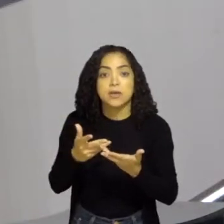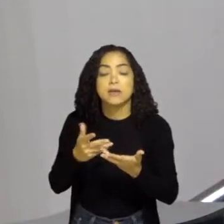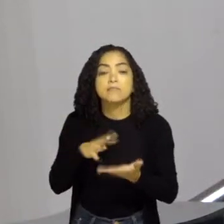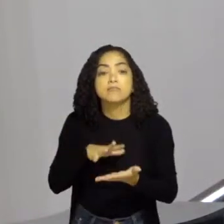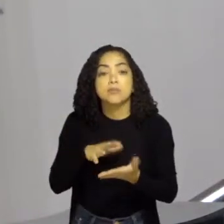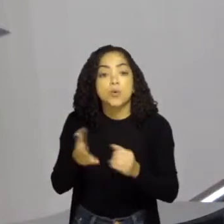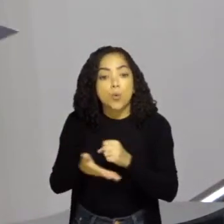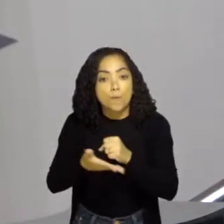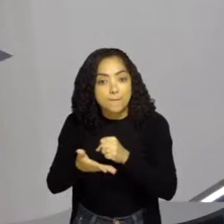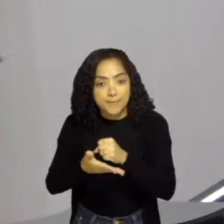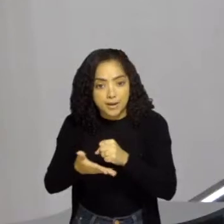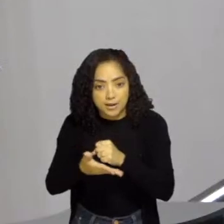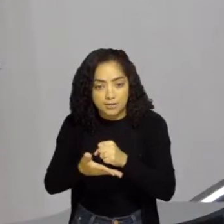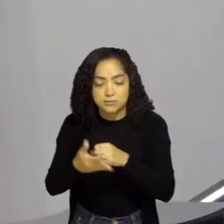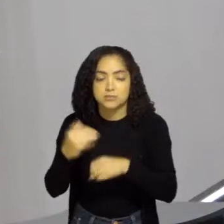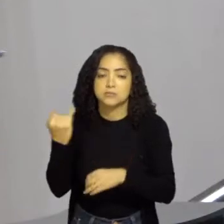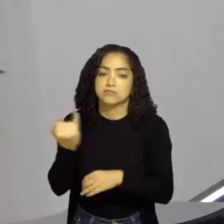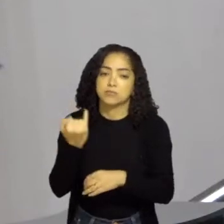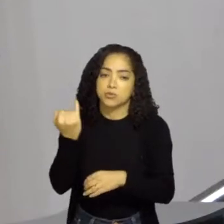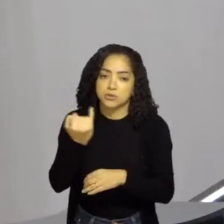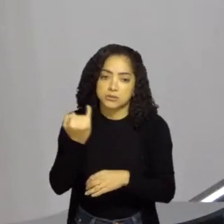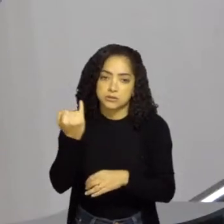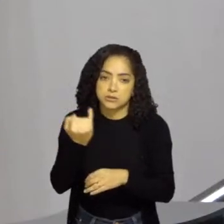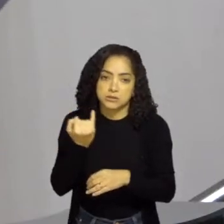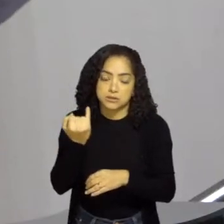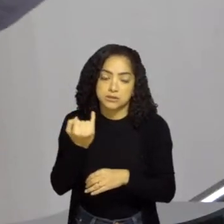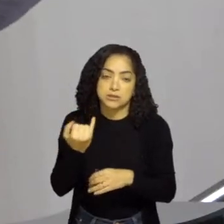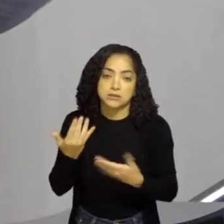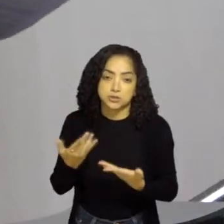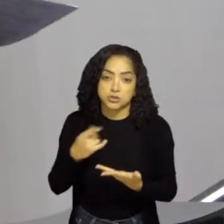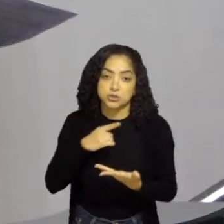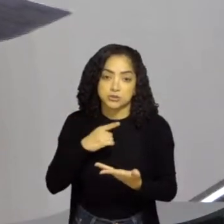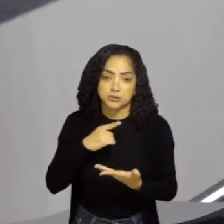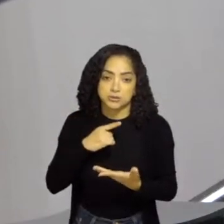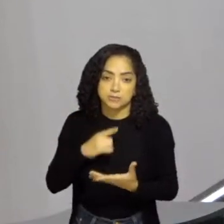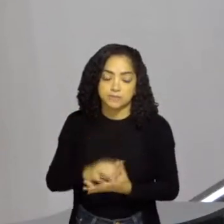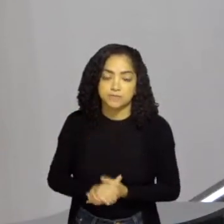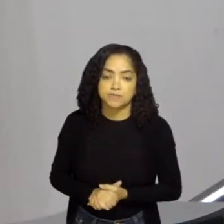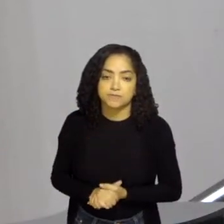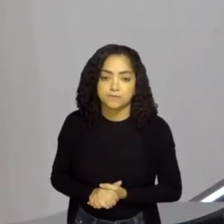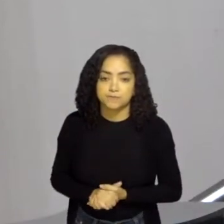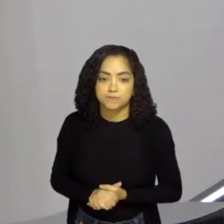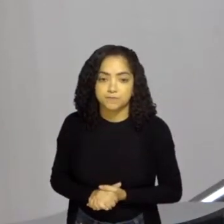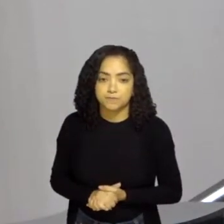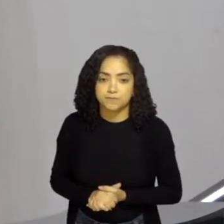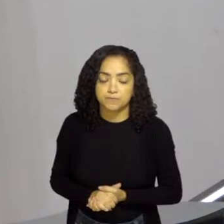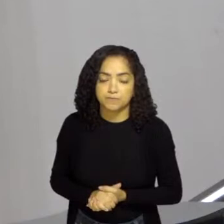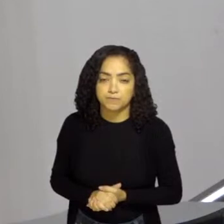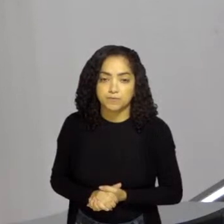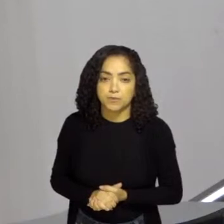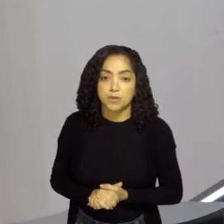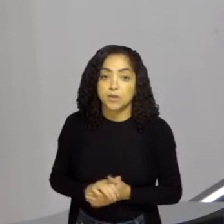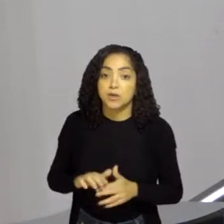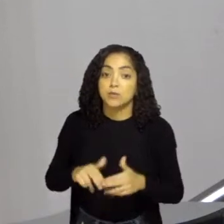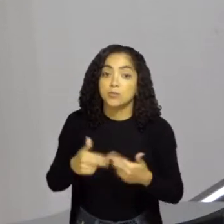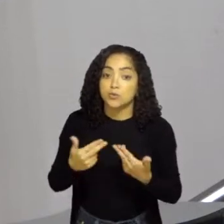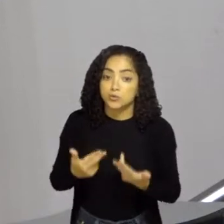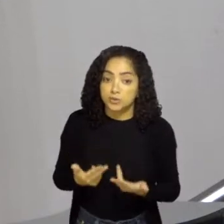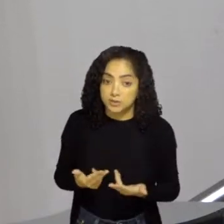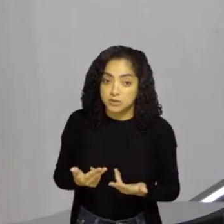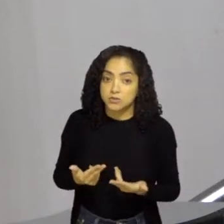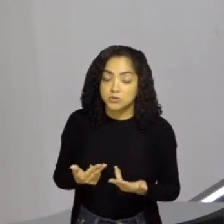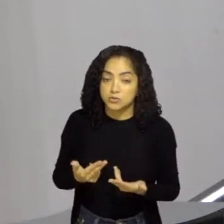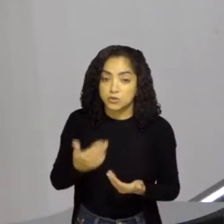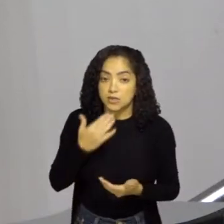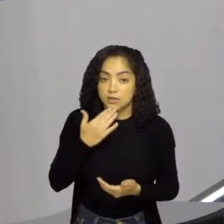dar a importância que a casa tem. Então, por esse motivo, eu